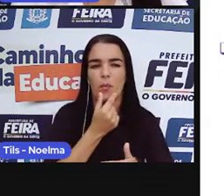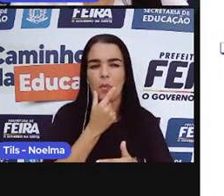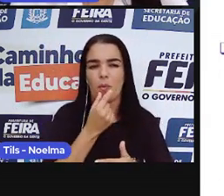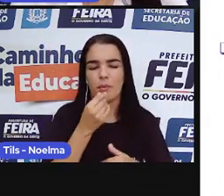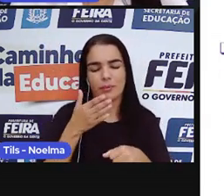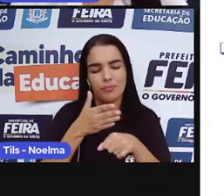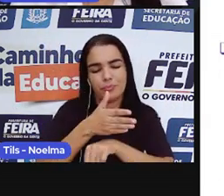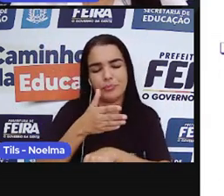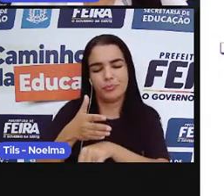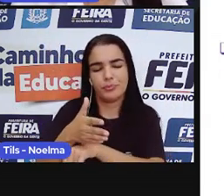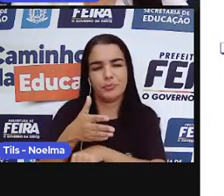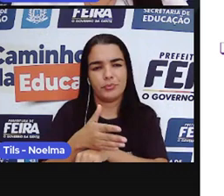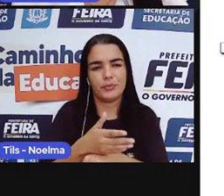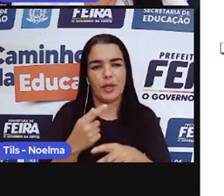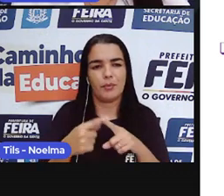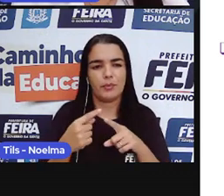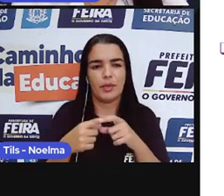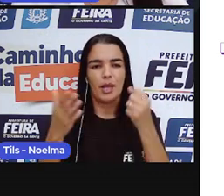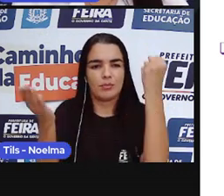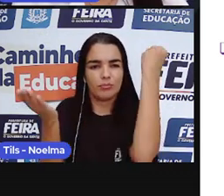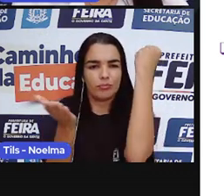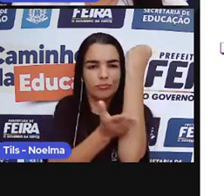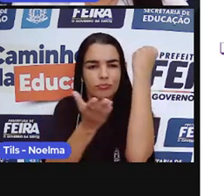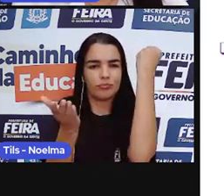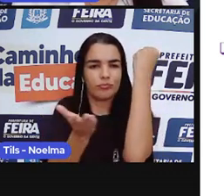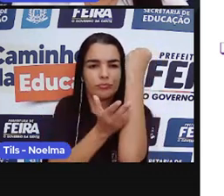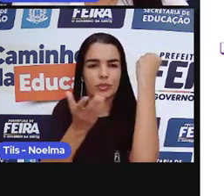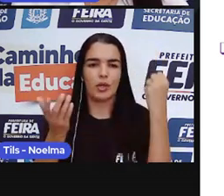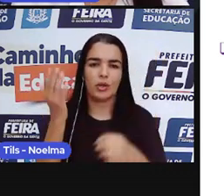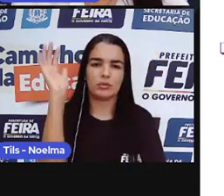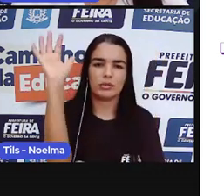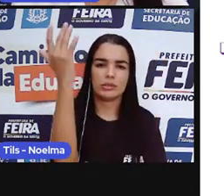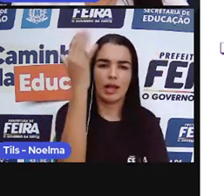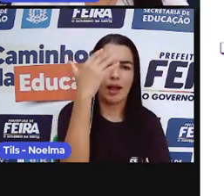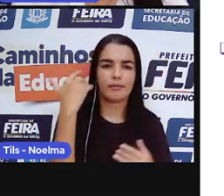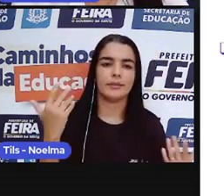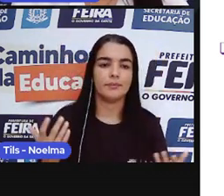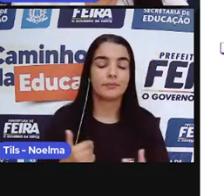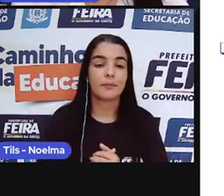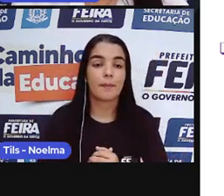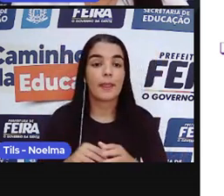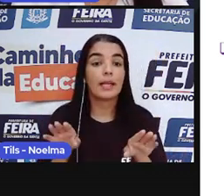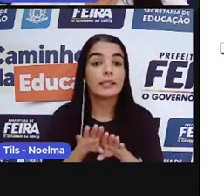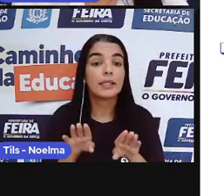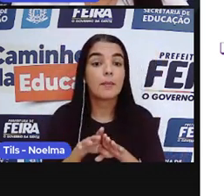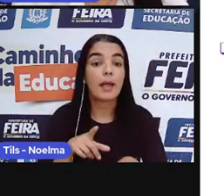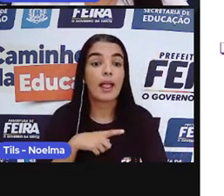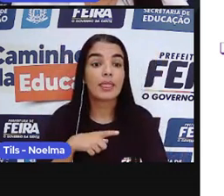impactos. E uma das principais características desse bioma é a presença de